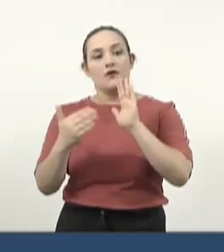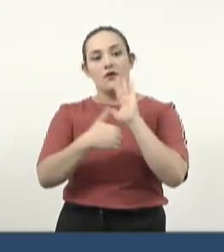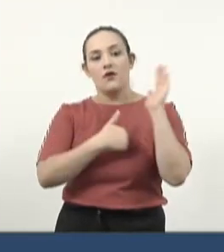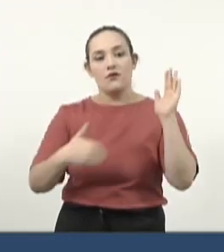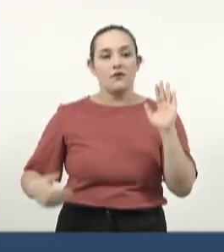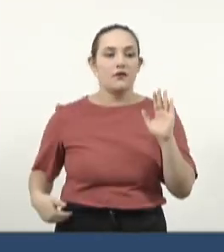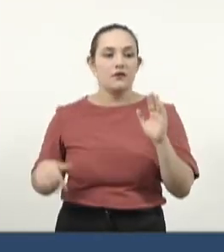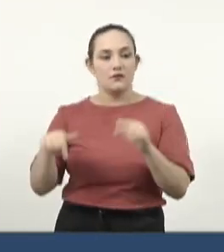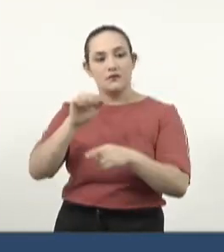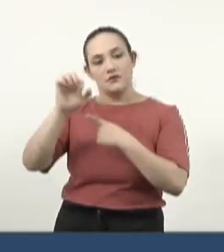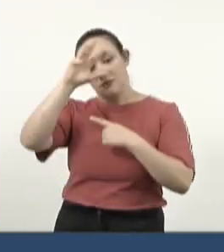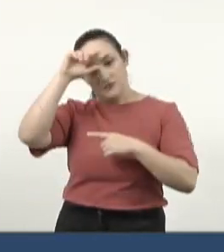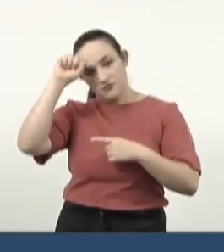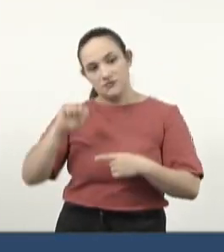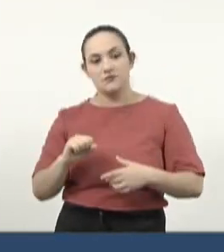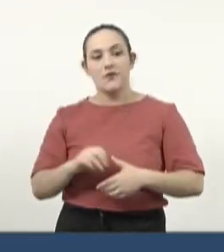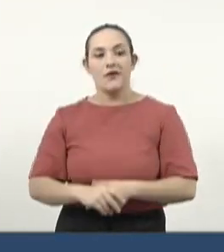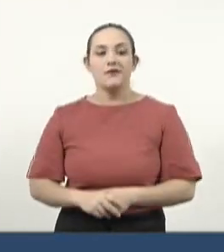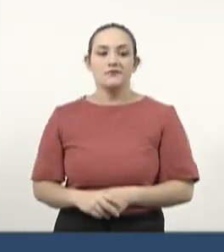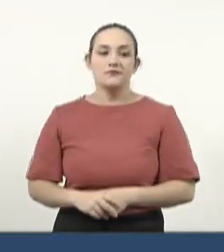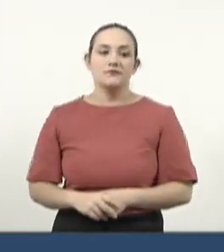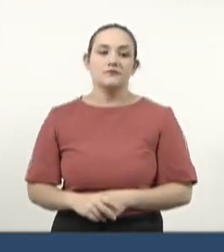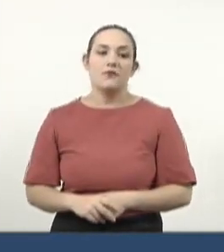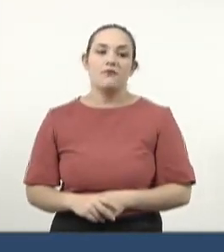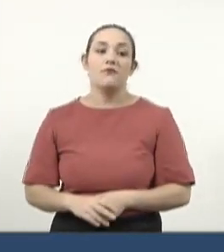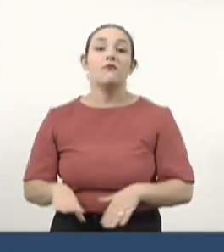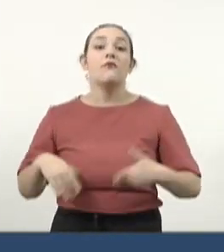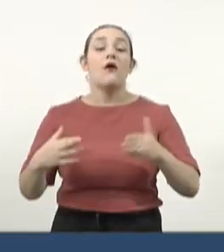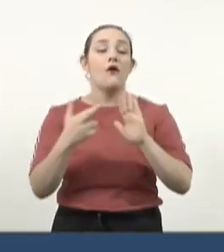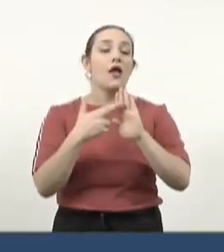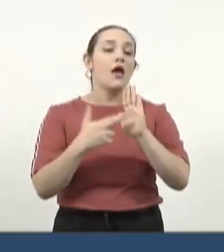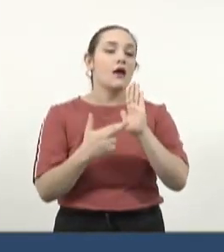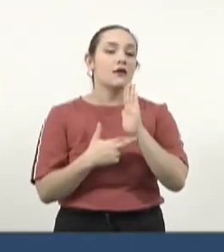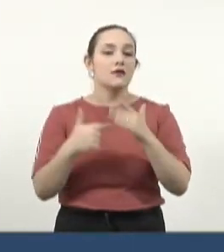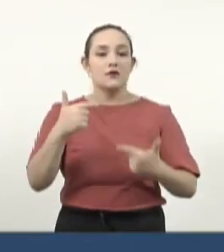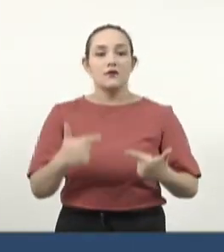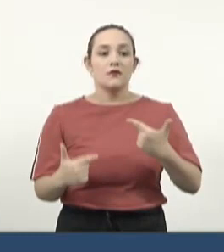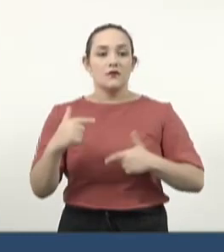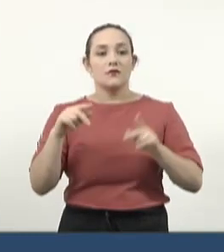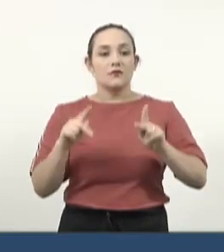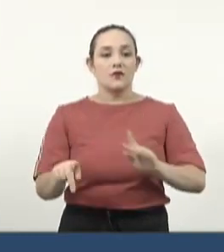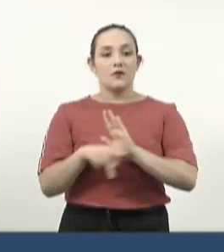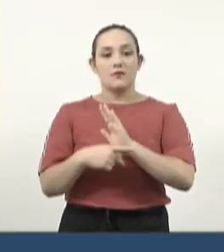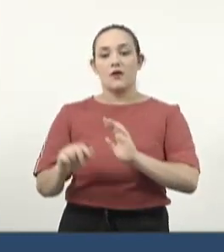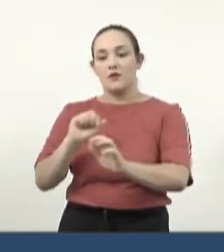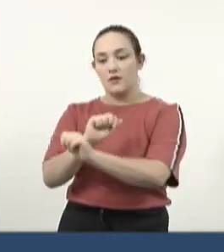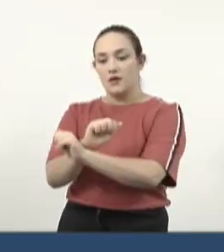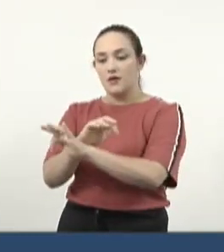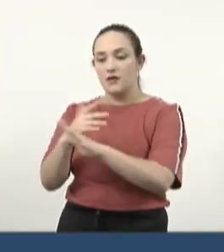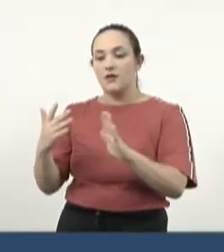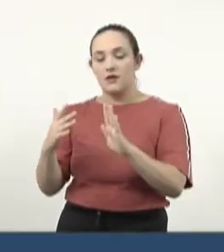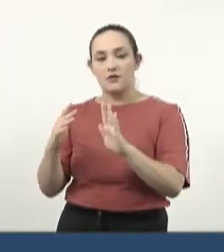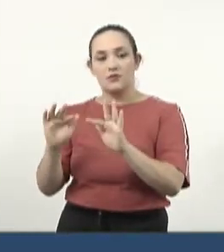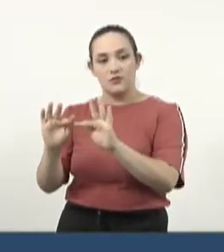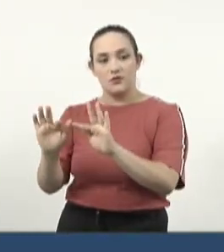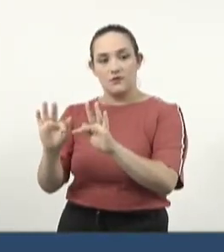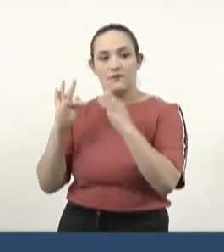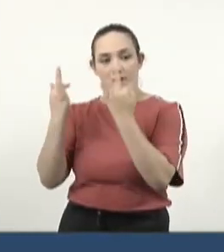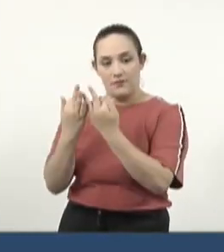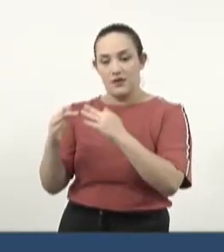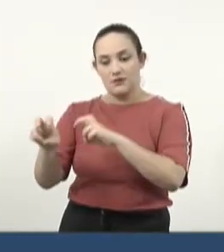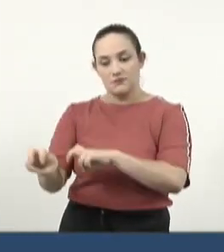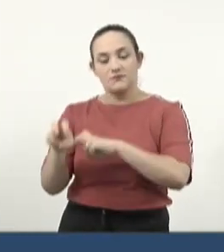do Sul as diretrizes das políticas públicas estaduais ligadas à agricultura familiar, bem